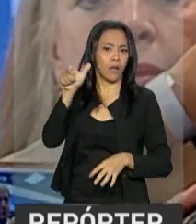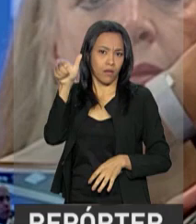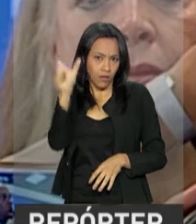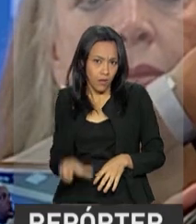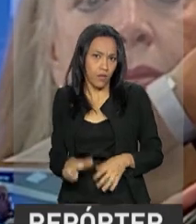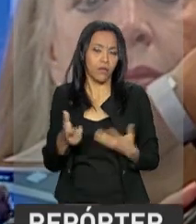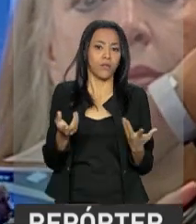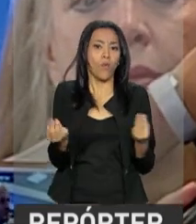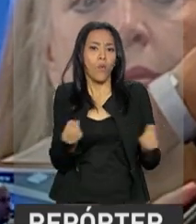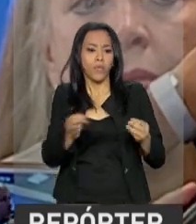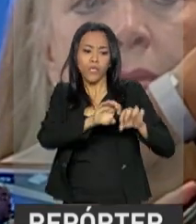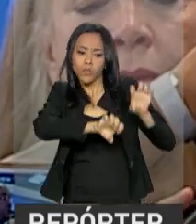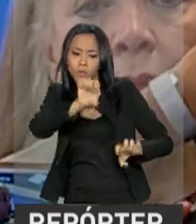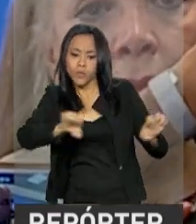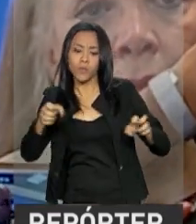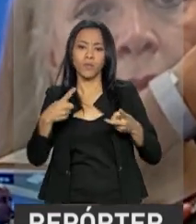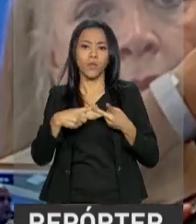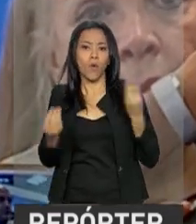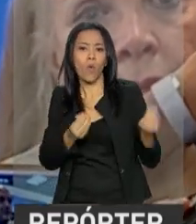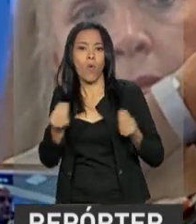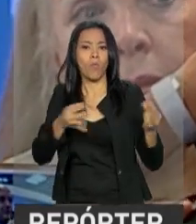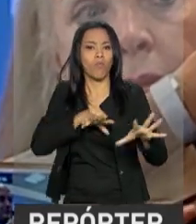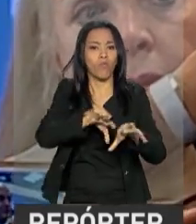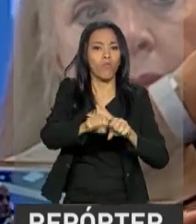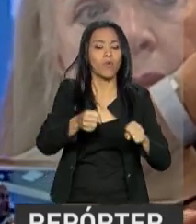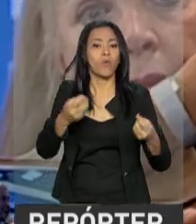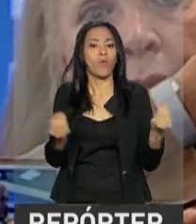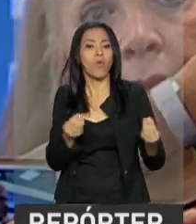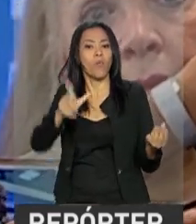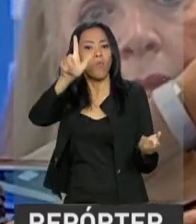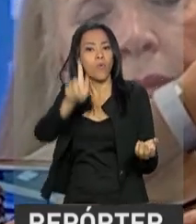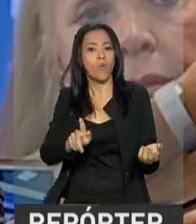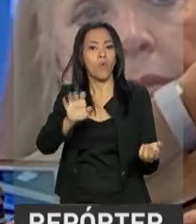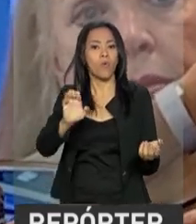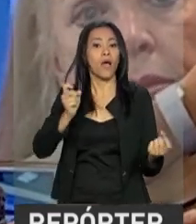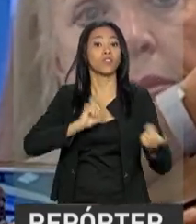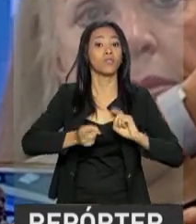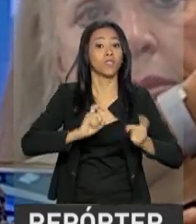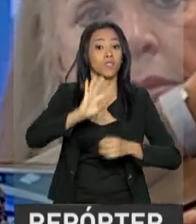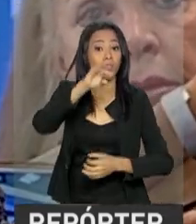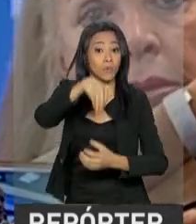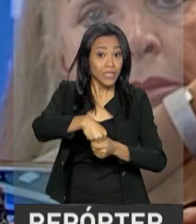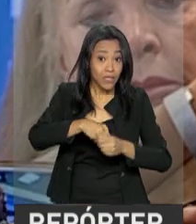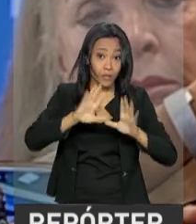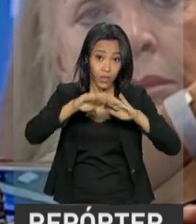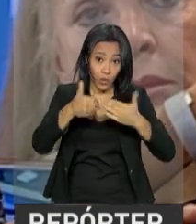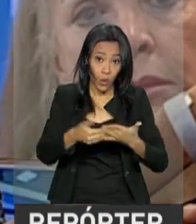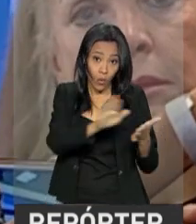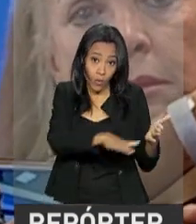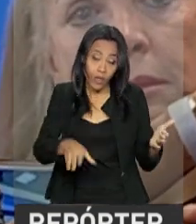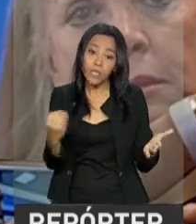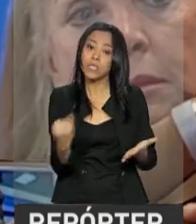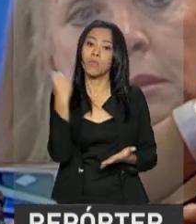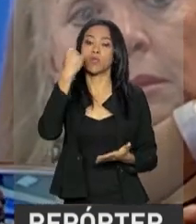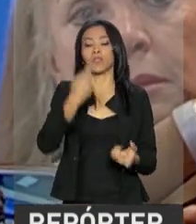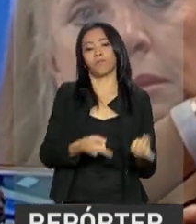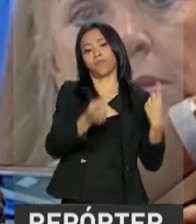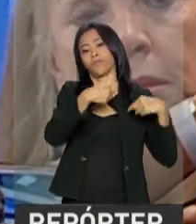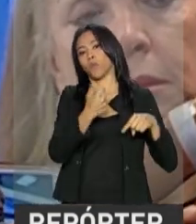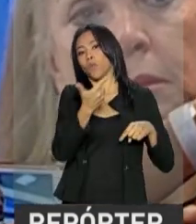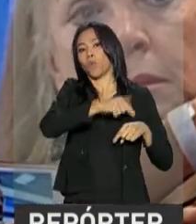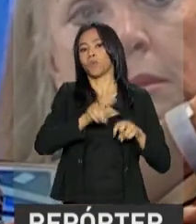a partir da estrutura da formação da gestão da educação infantil creche e pré escola é muito importante a alfabetização vem de um debate